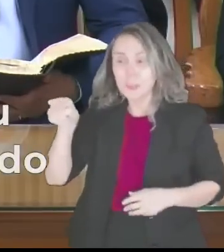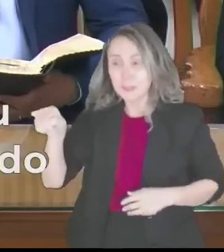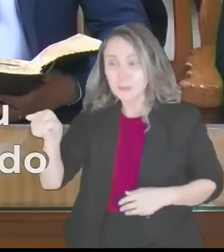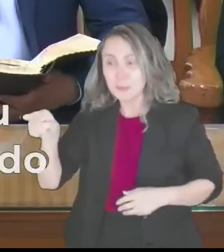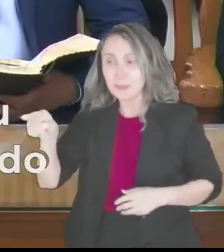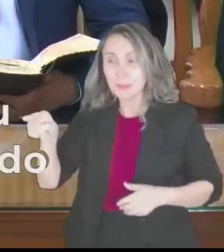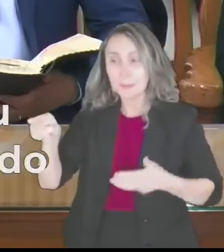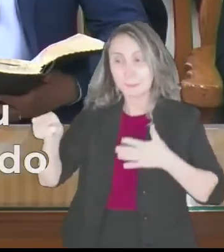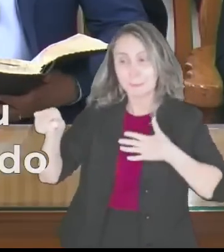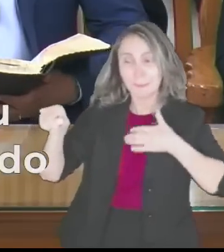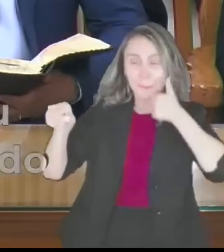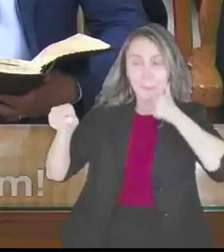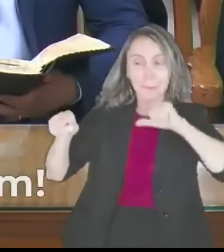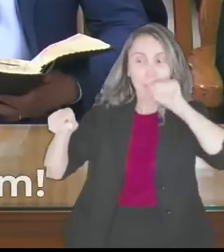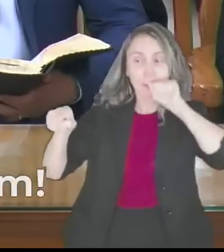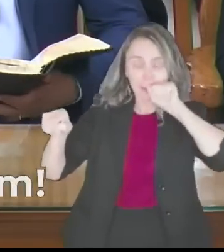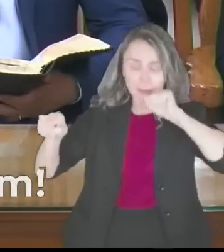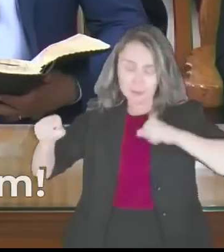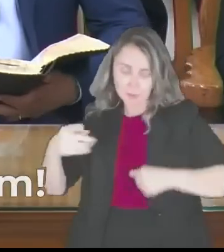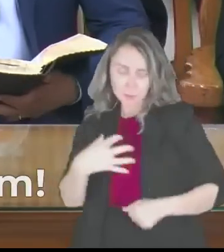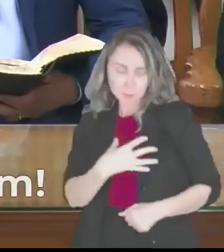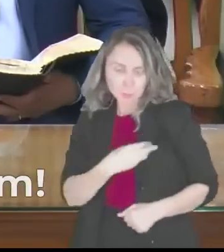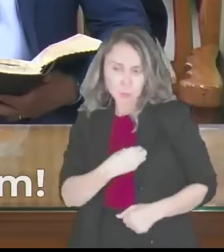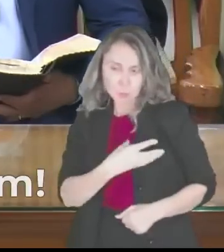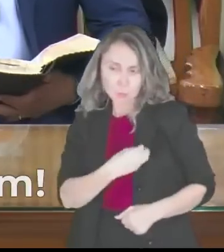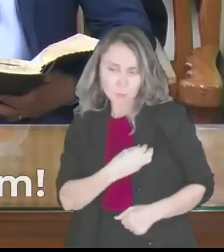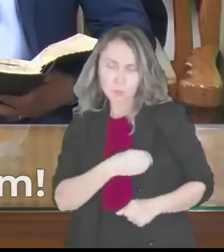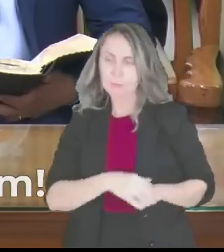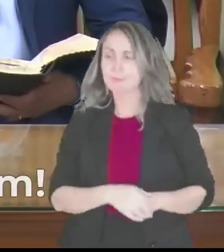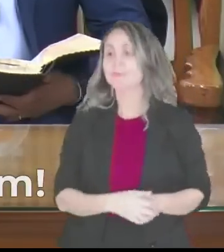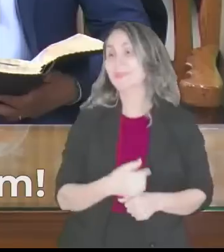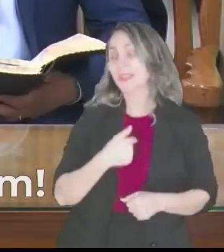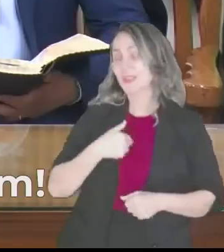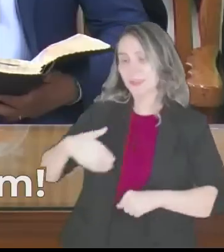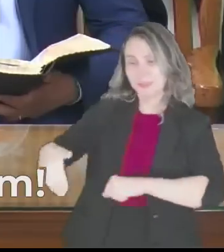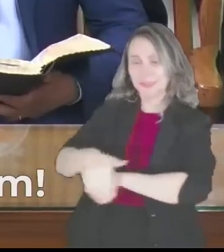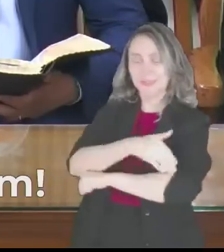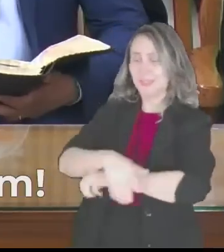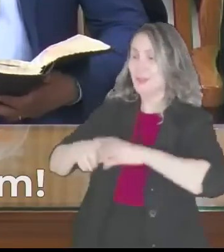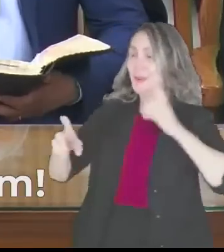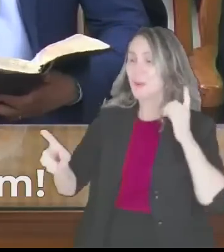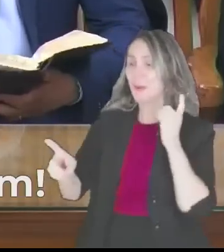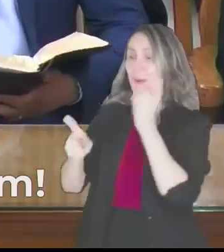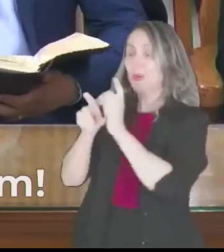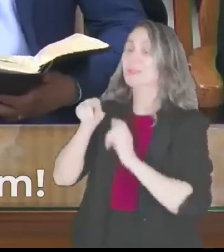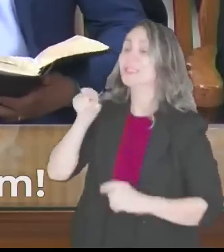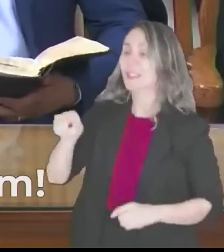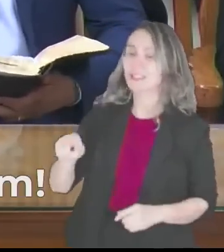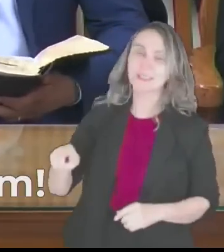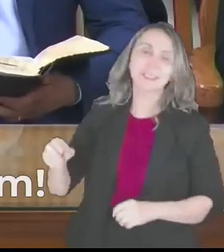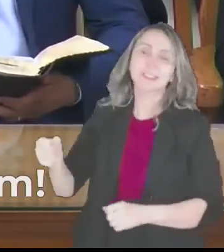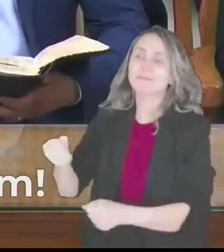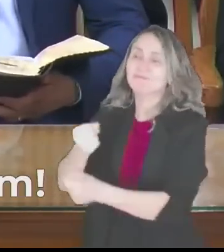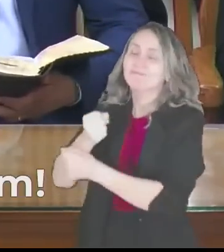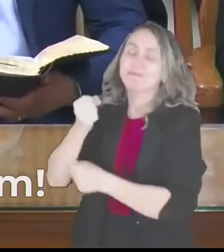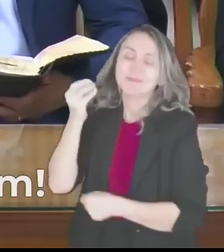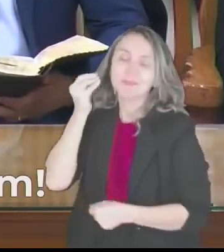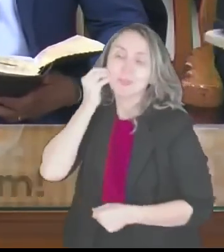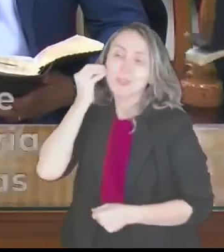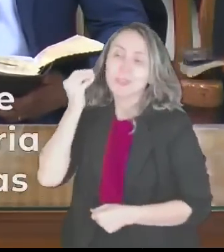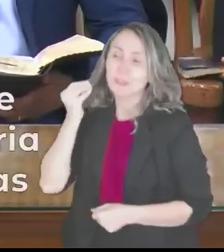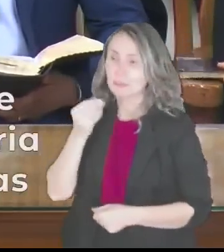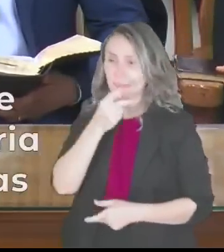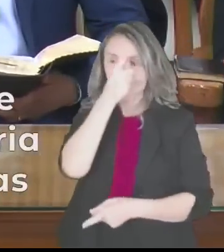mãe. Quando te achasse na rua, beijar-te-ia, e não me desprezariam. Versículo